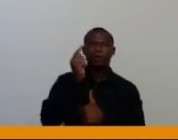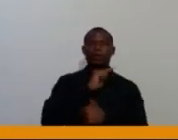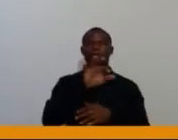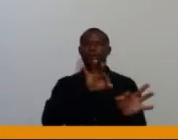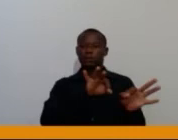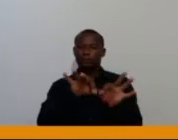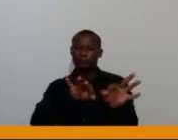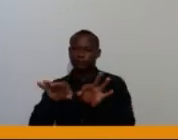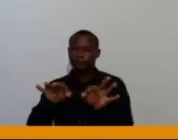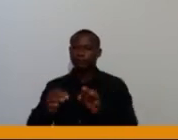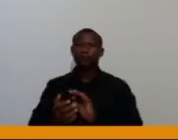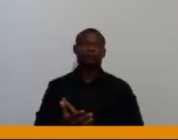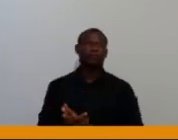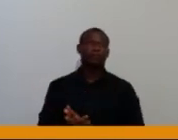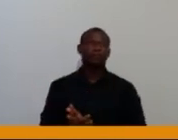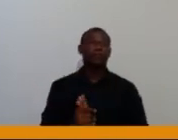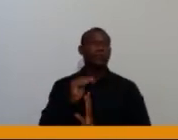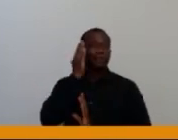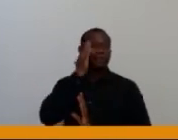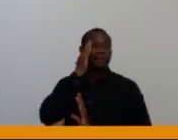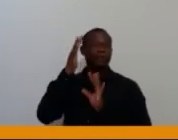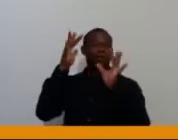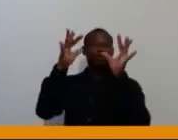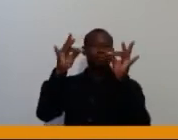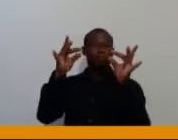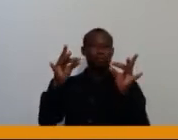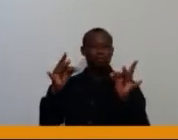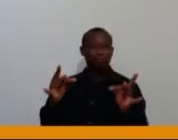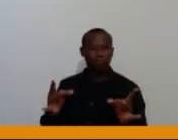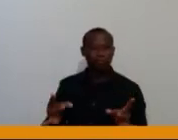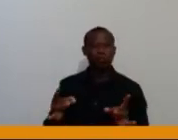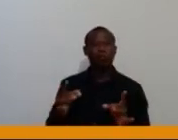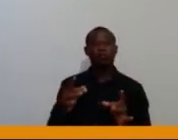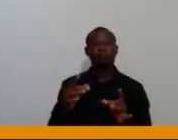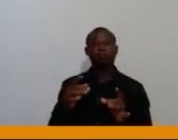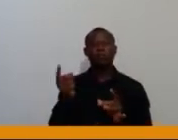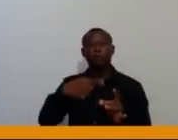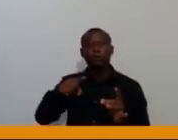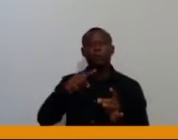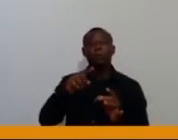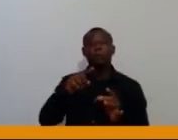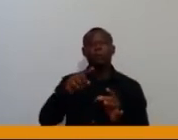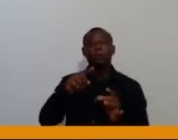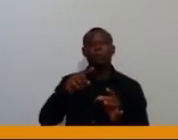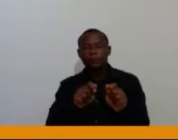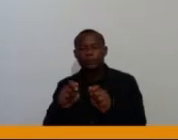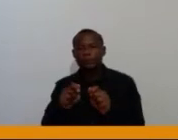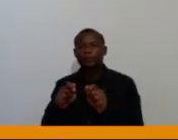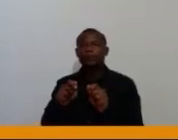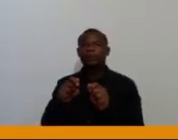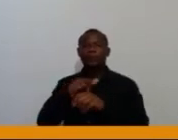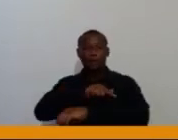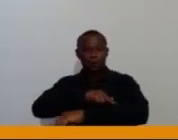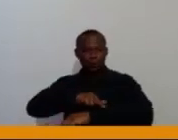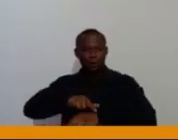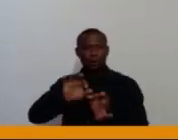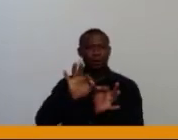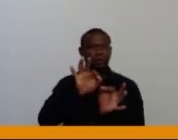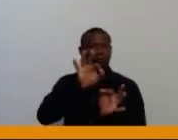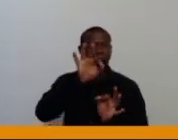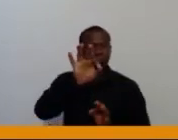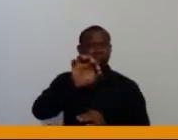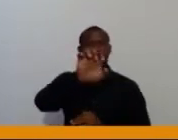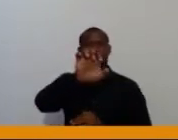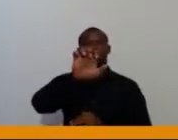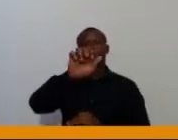esses conteúdos, essa possibilidade dessa oferta autoinstrucional por meio de conteúdos digitais, se